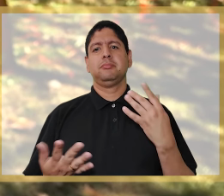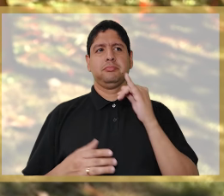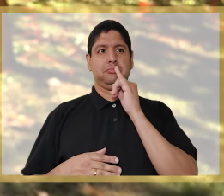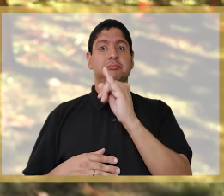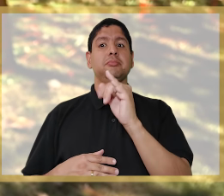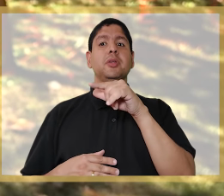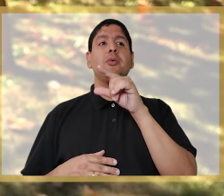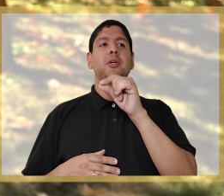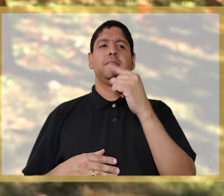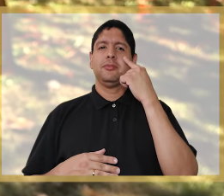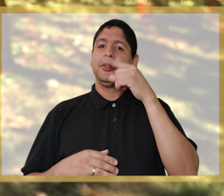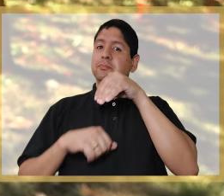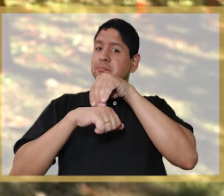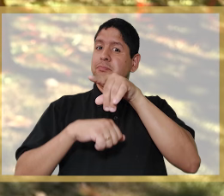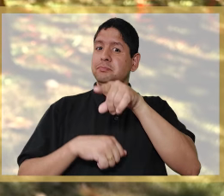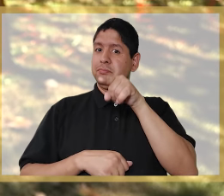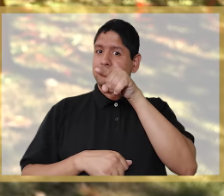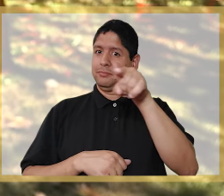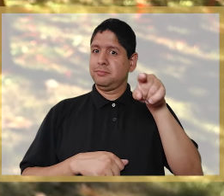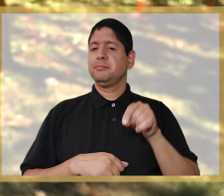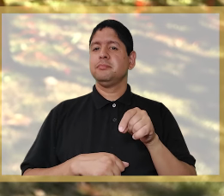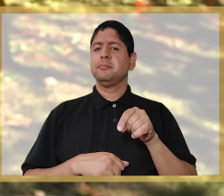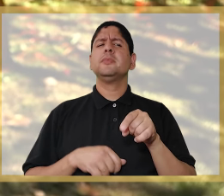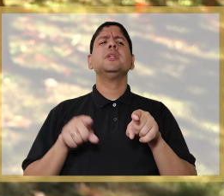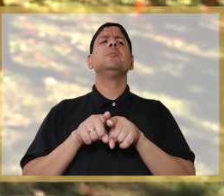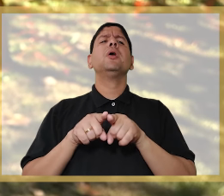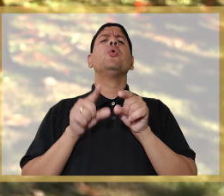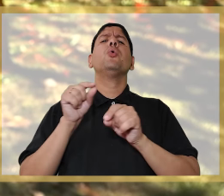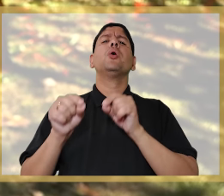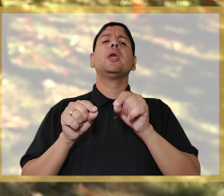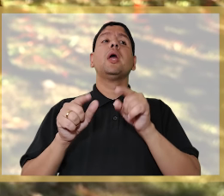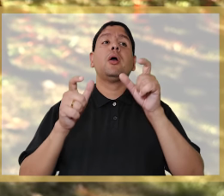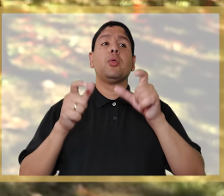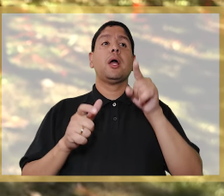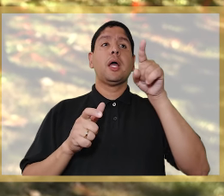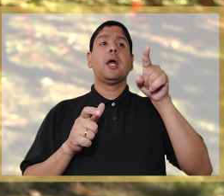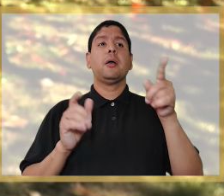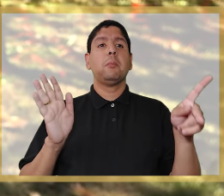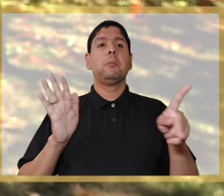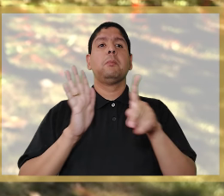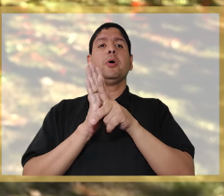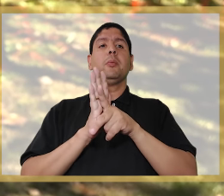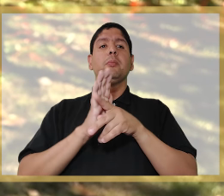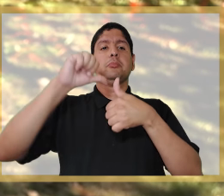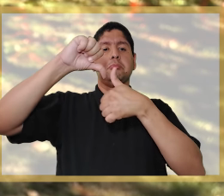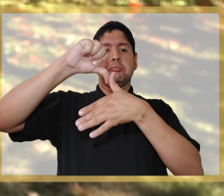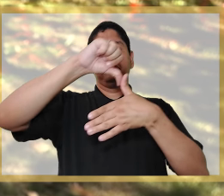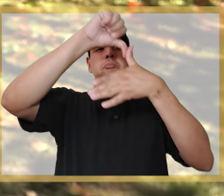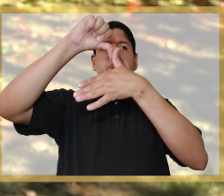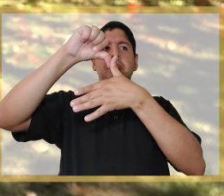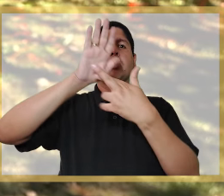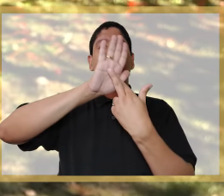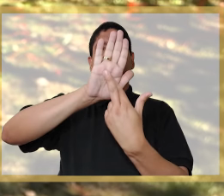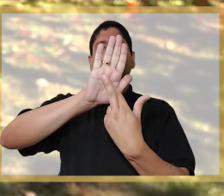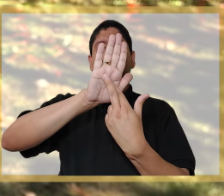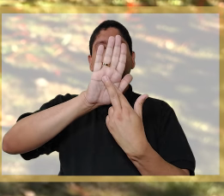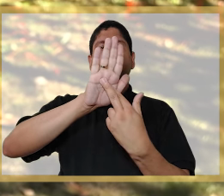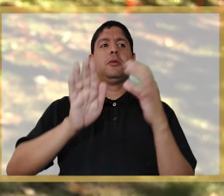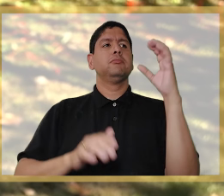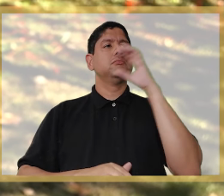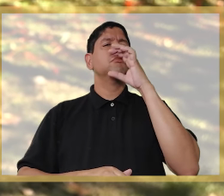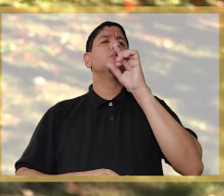aqui sem dar essa dica para vocês. E é claro, lembrar que ele é uma referência na América Latina, sobretudo para a urgência